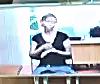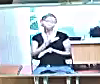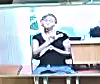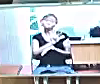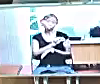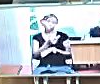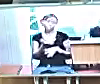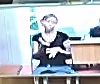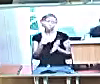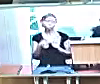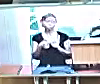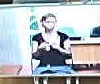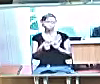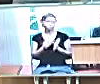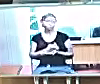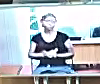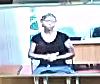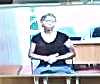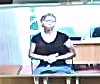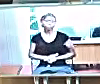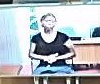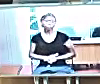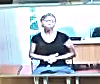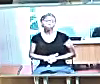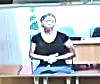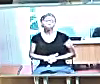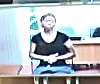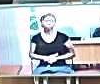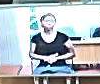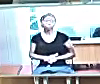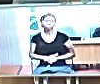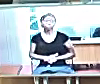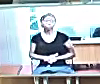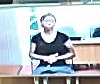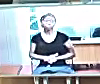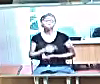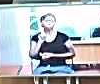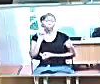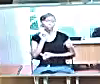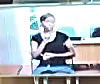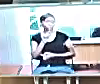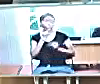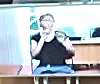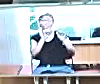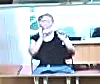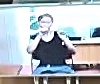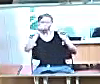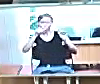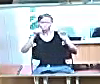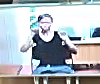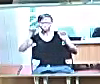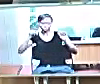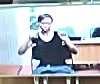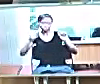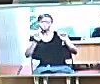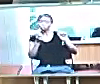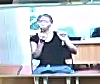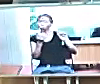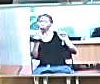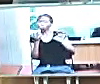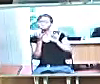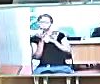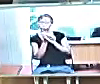pode passar próximo favor e é esse gráfico é justamente a conta é feita né tem algumas